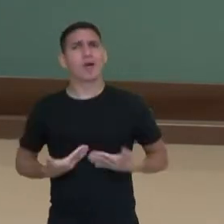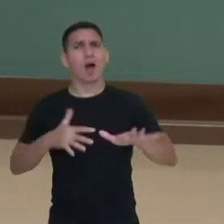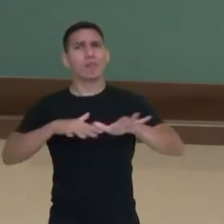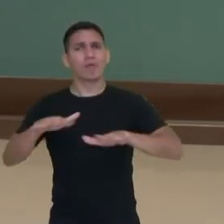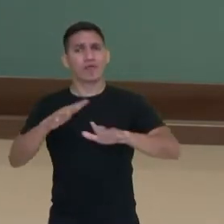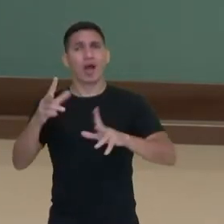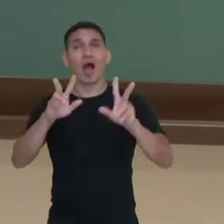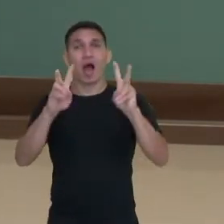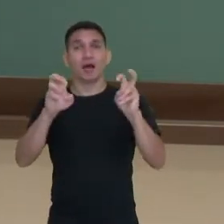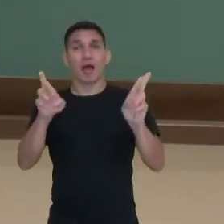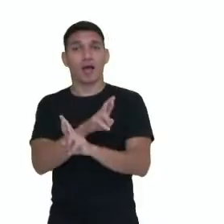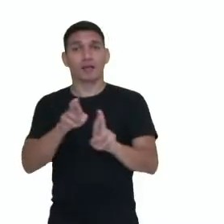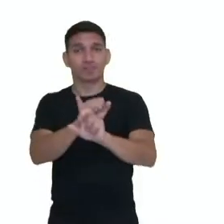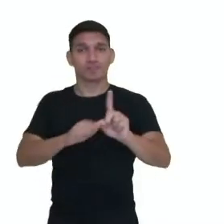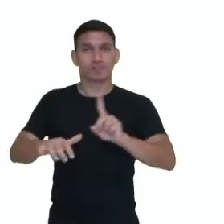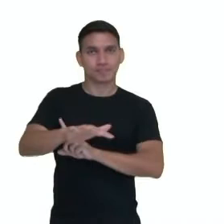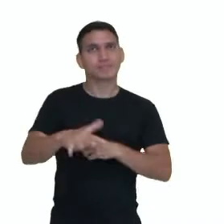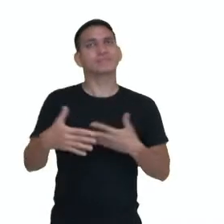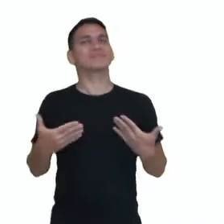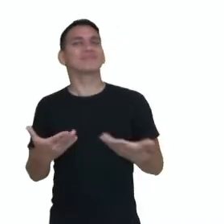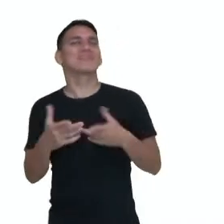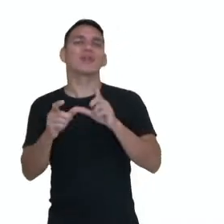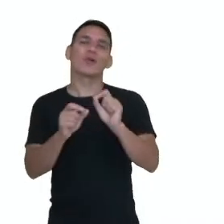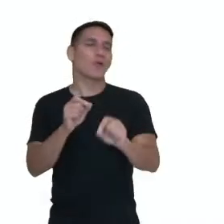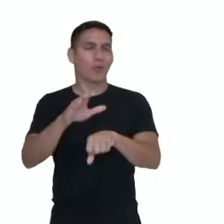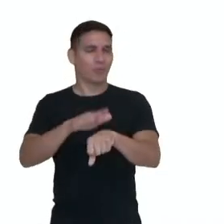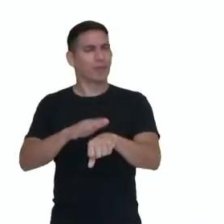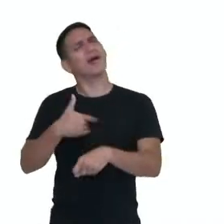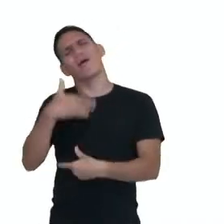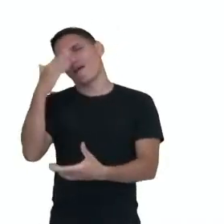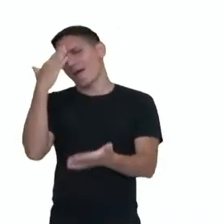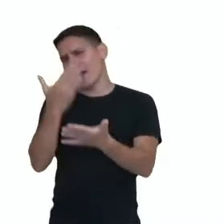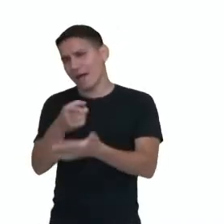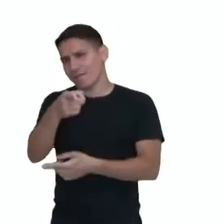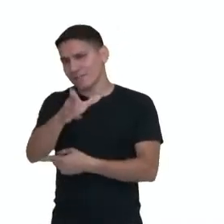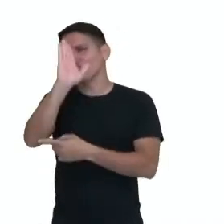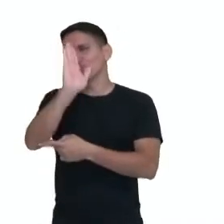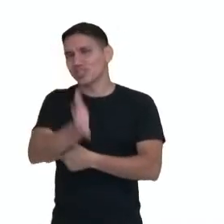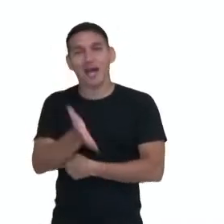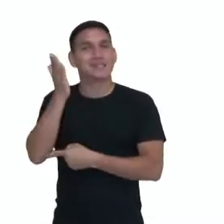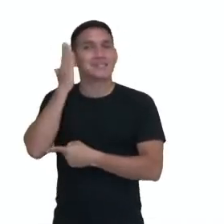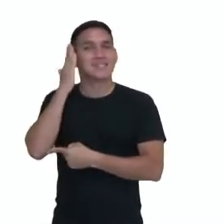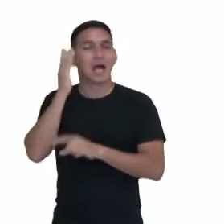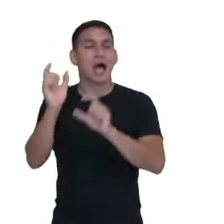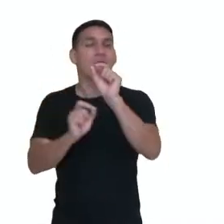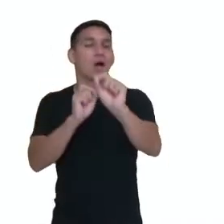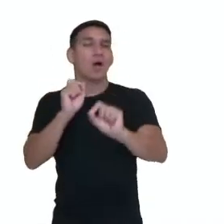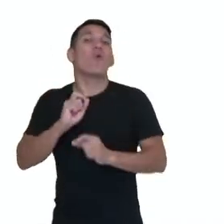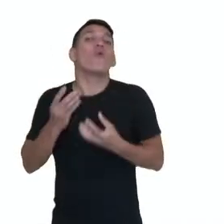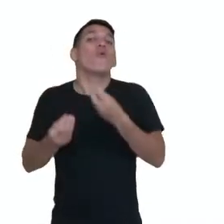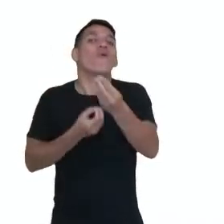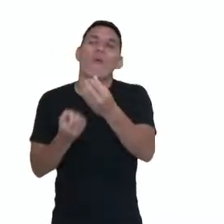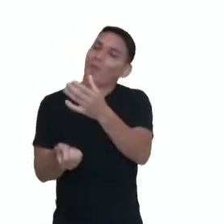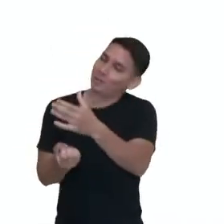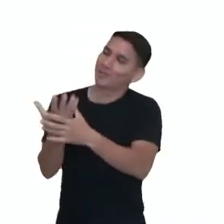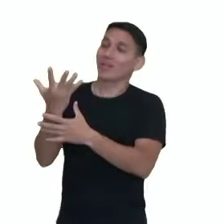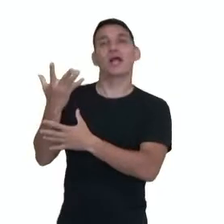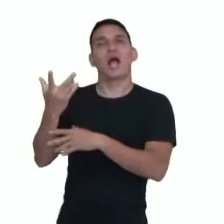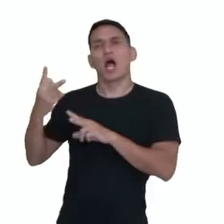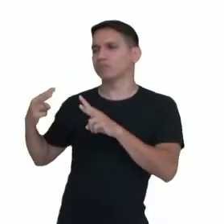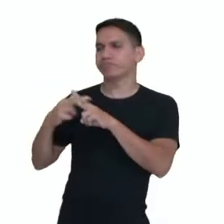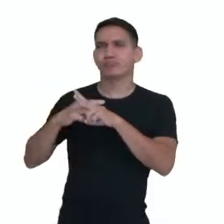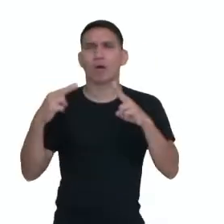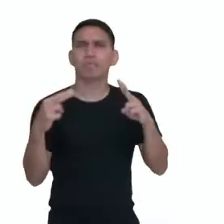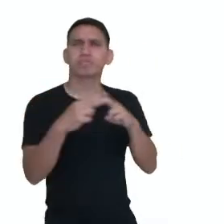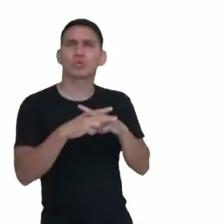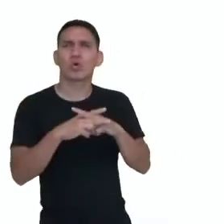social. E aí, acredito que agora vocês já sabem, como que surgiram as lutas, que